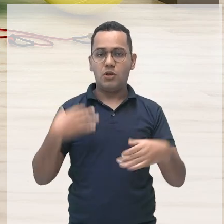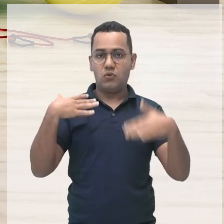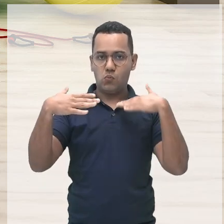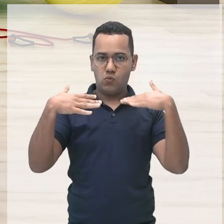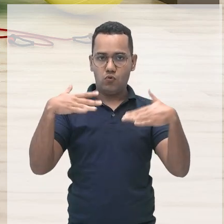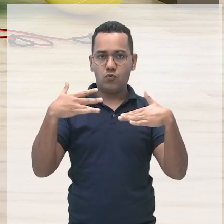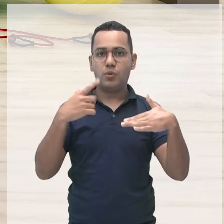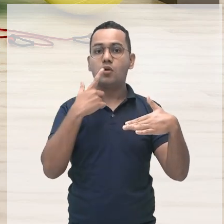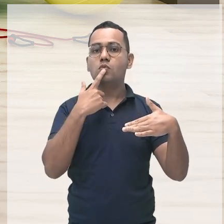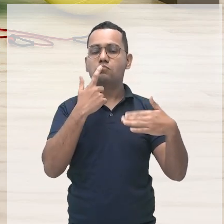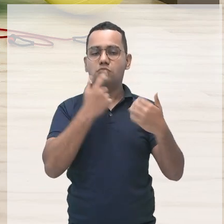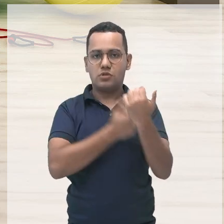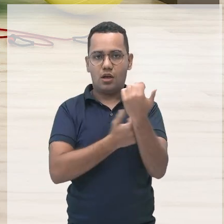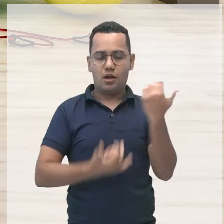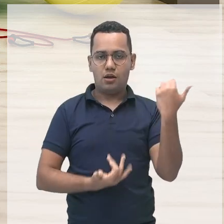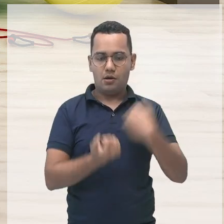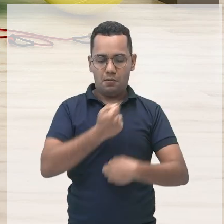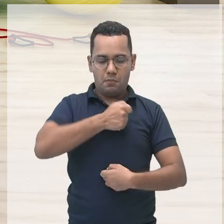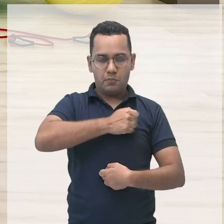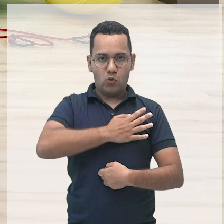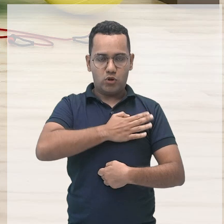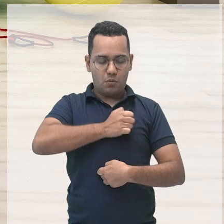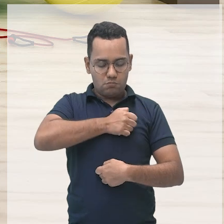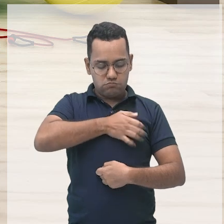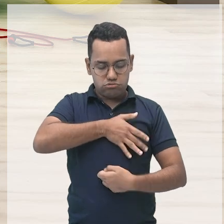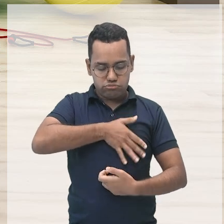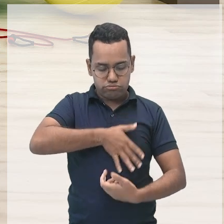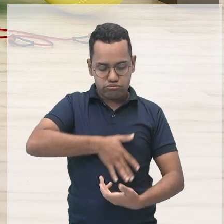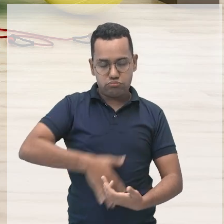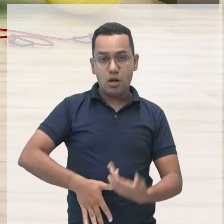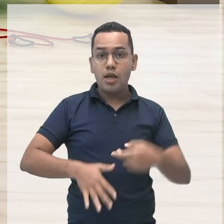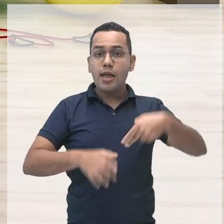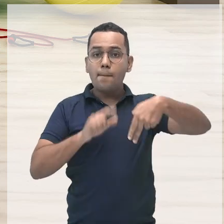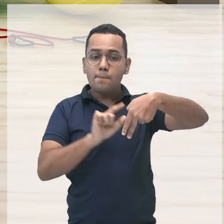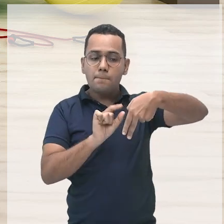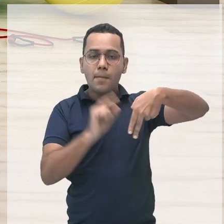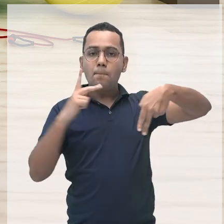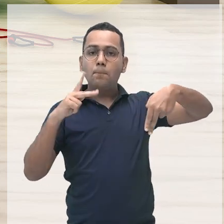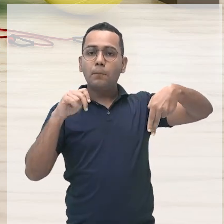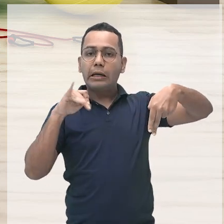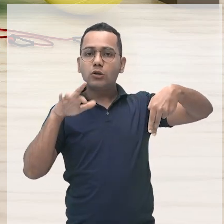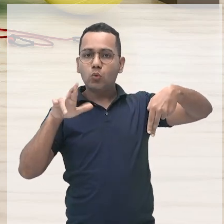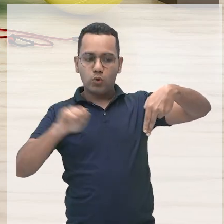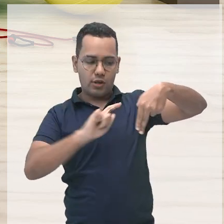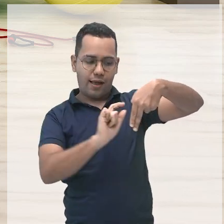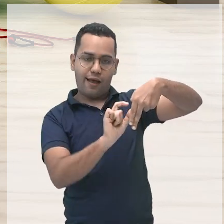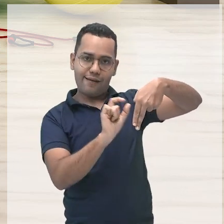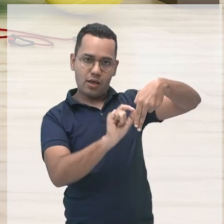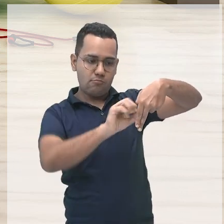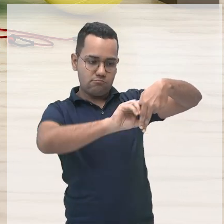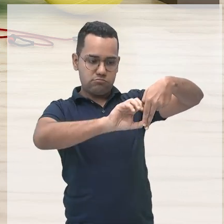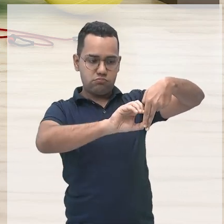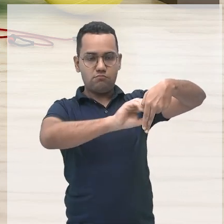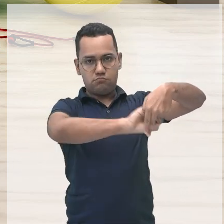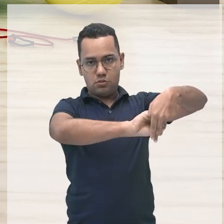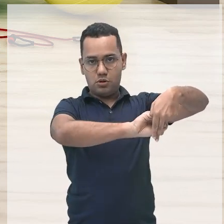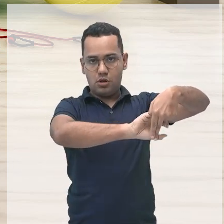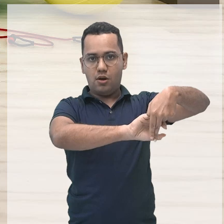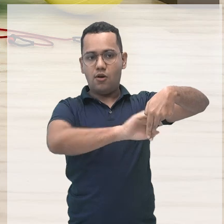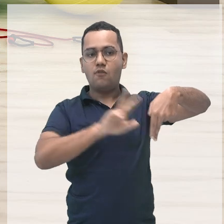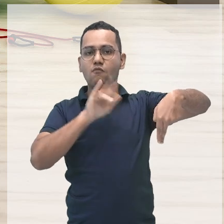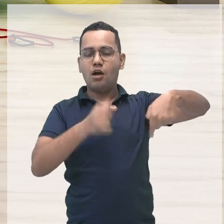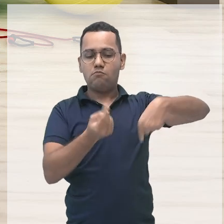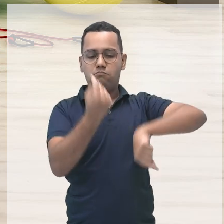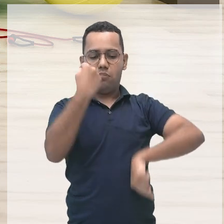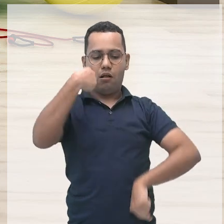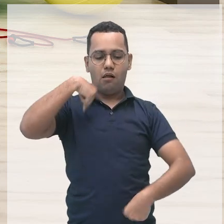maneira otimizada, a gente precisa também fazer esse estímulo através de exercícios voltados para essa